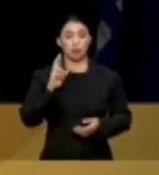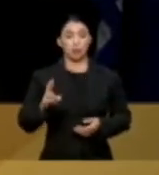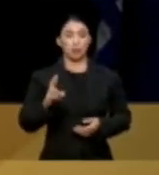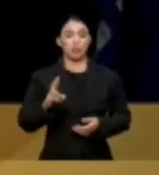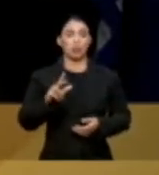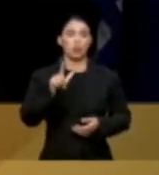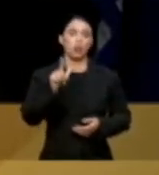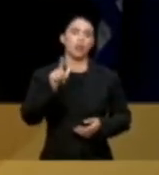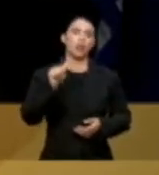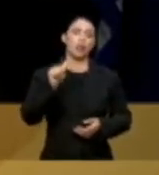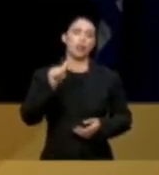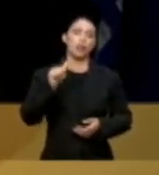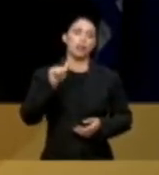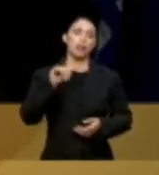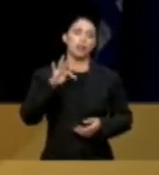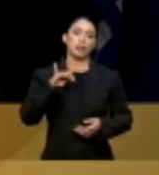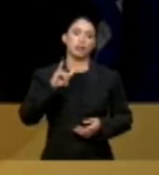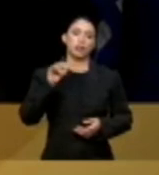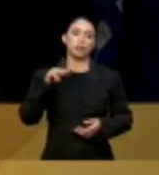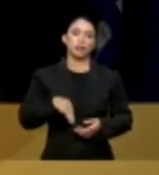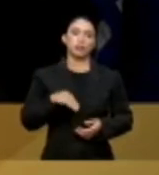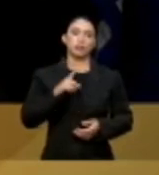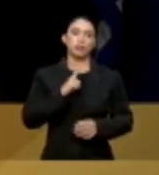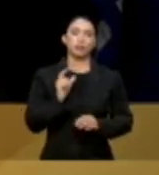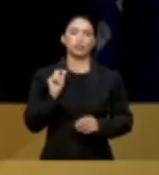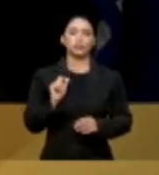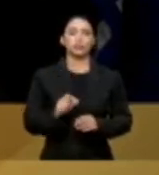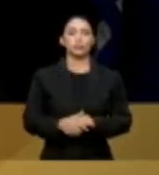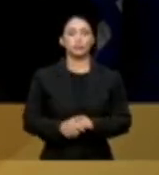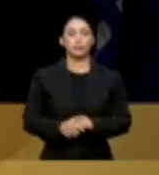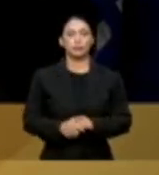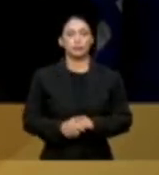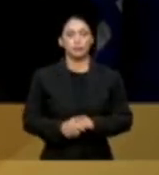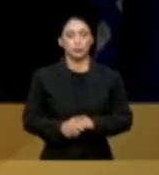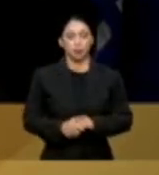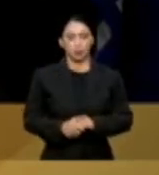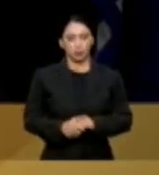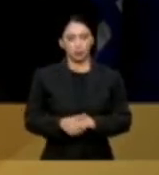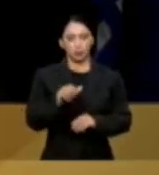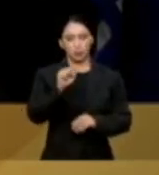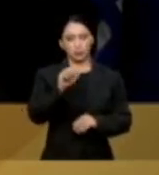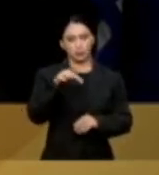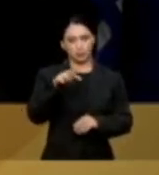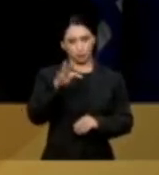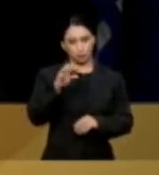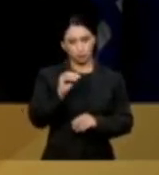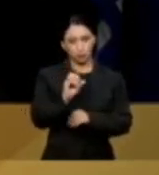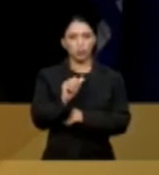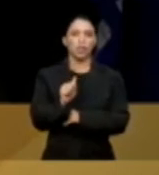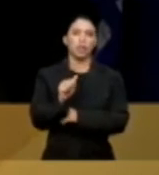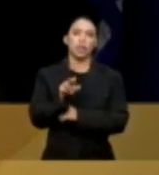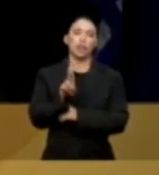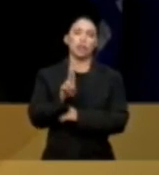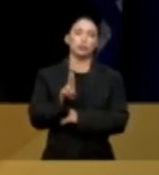do latim religare, aborda a relação do homem com Deus. A doutrina de Santo Agostinho aponta a religião como o retorno do homem a